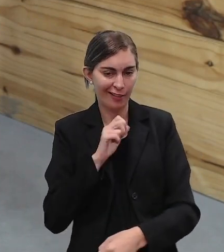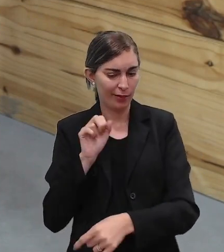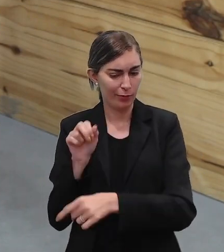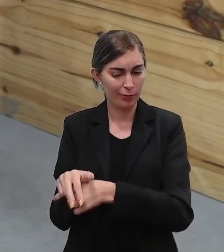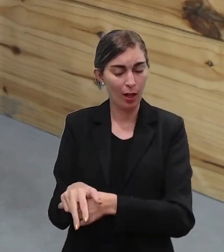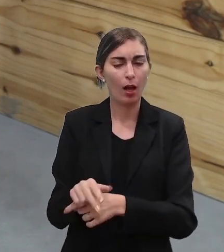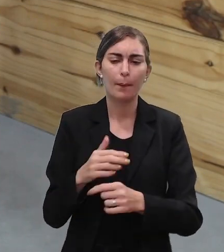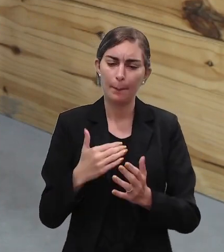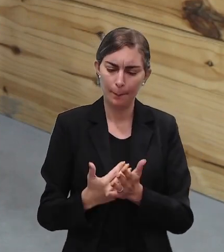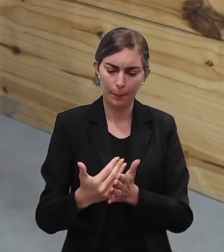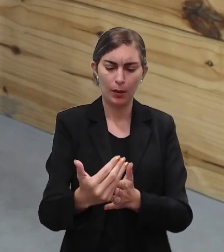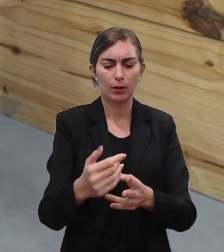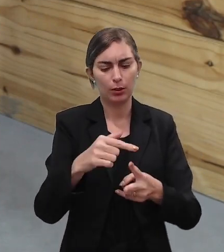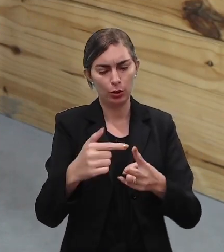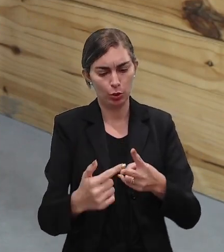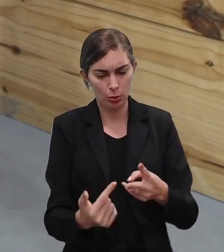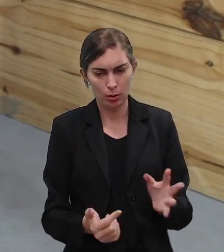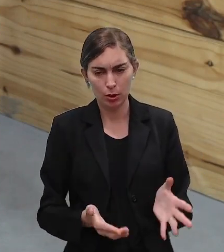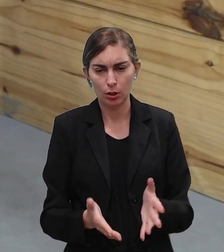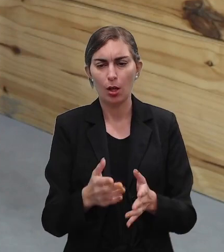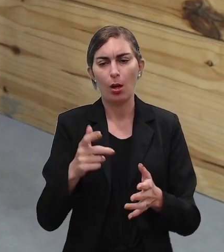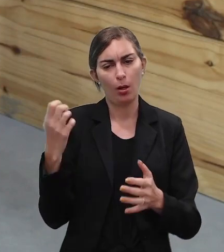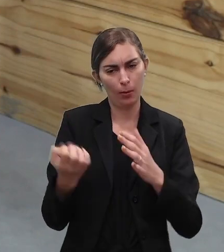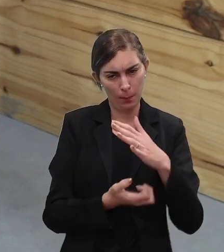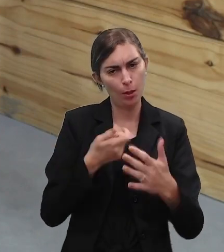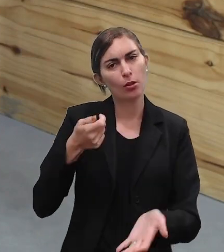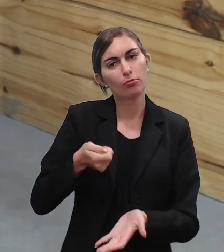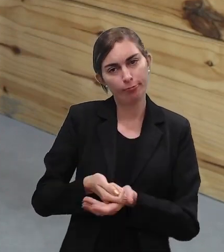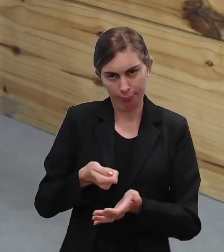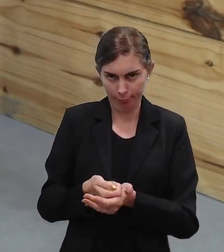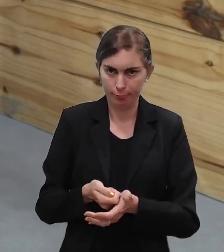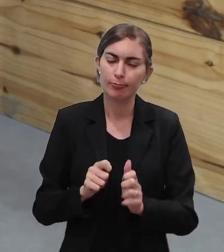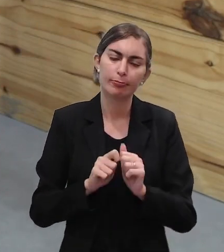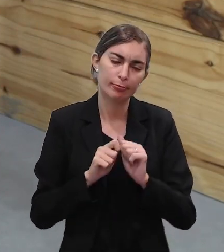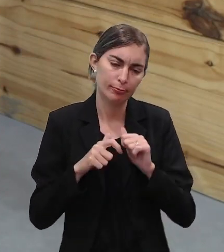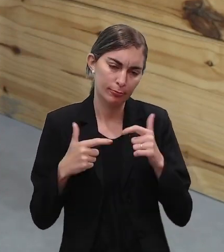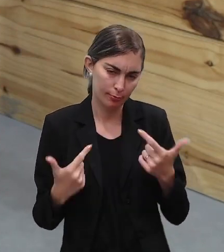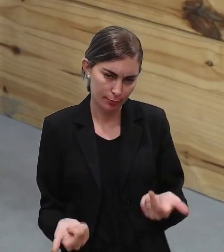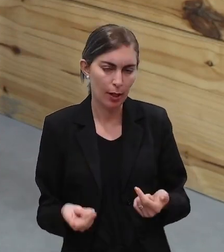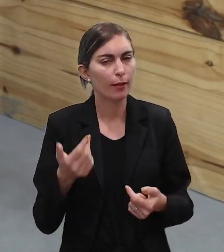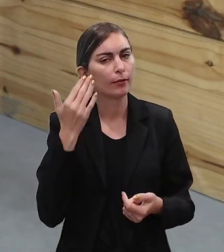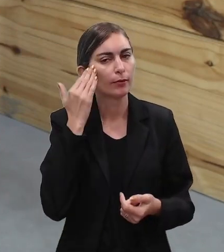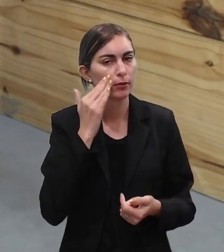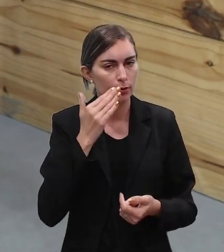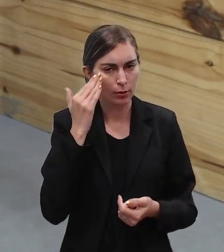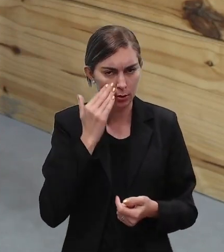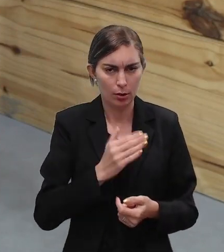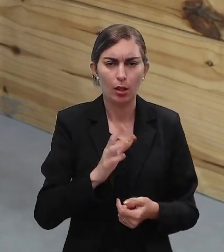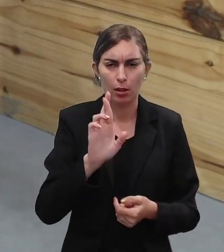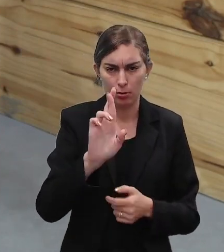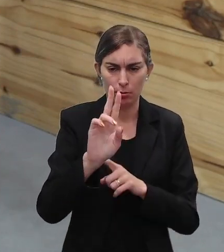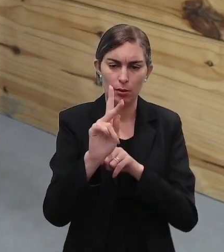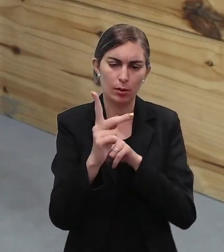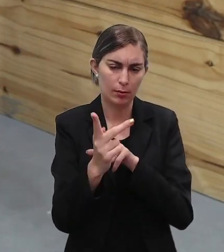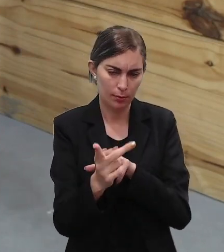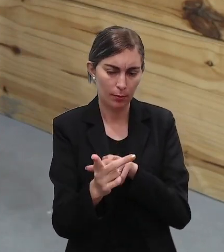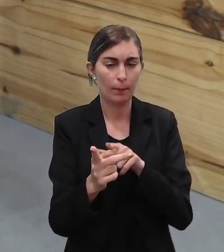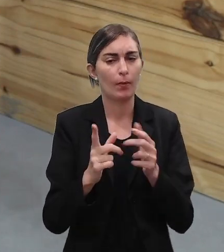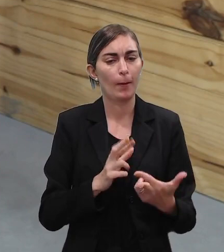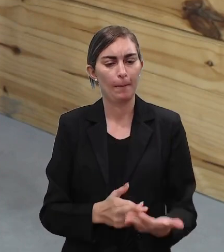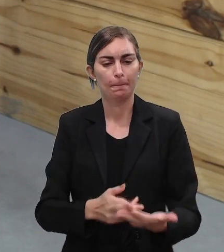daí, a empresa ela tem o dever, lógico, que se entenda que os recursos humanos ele tem